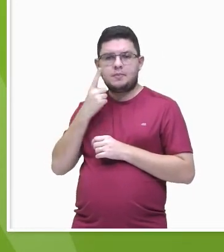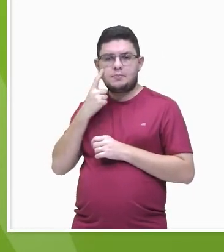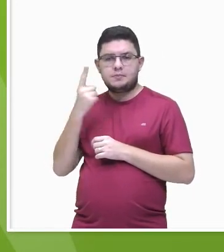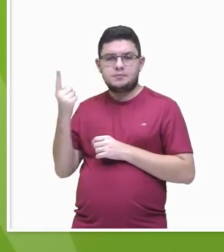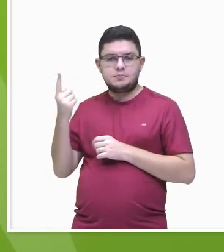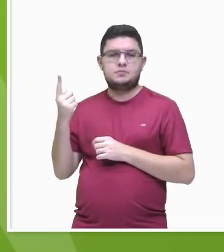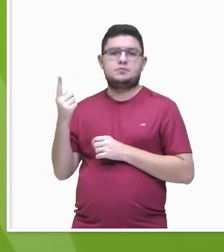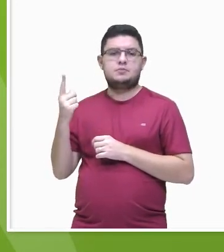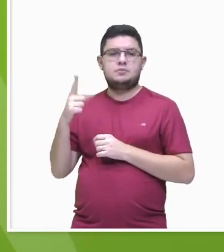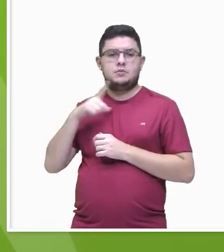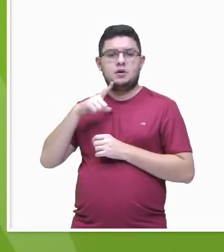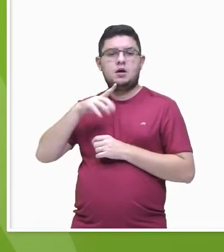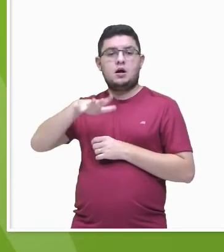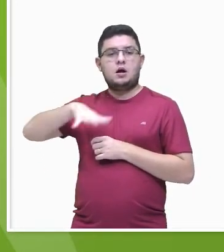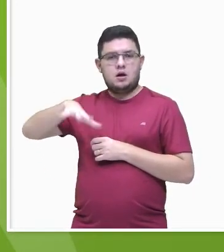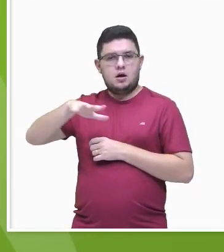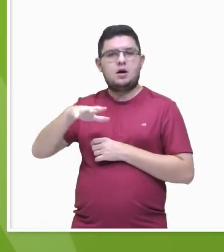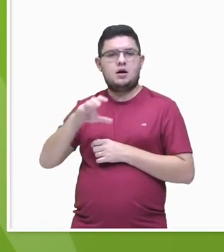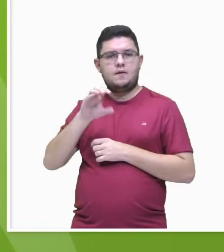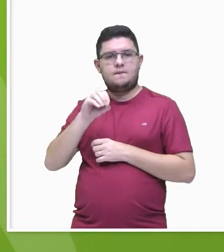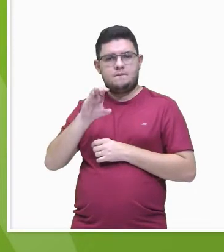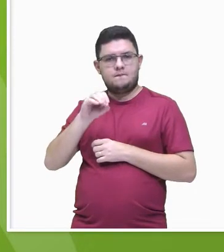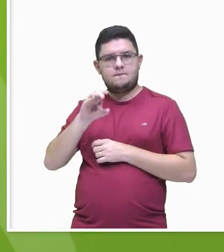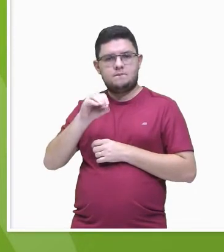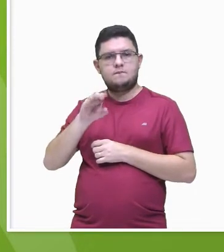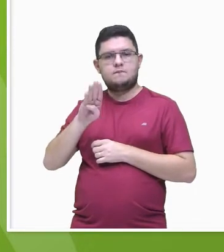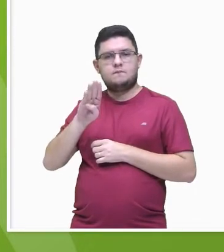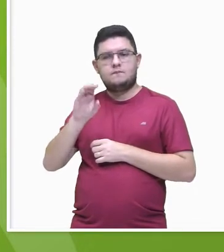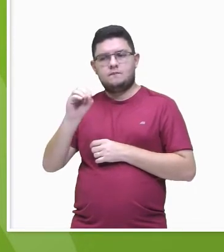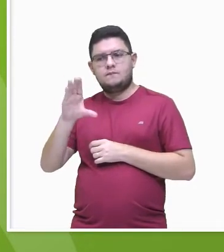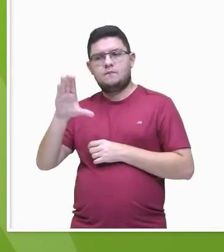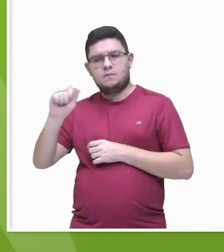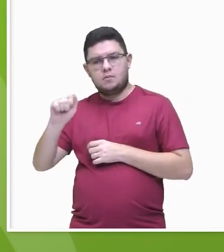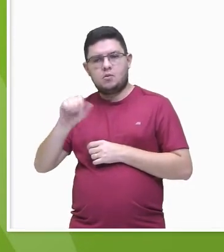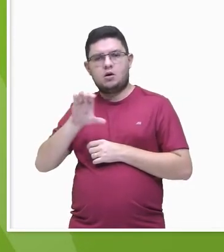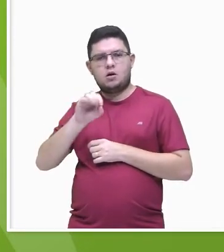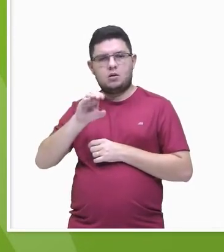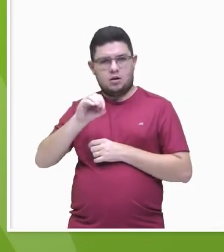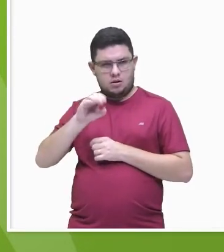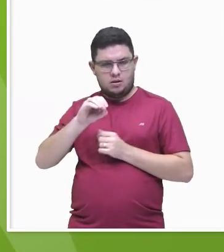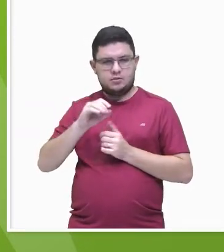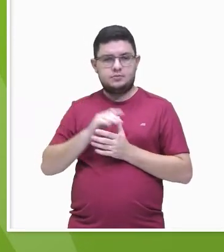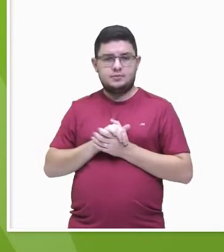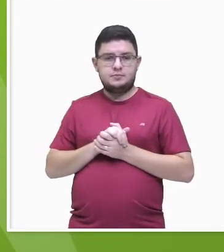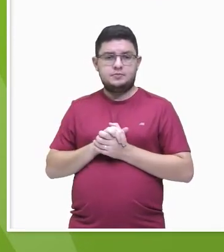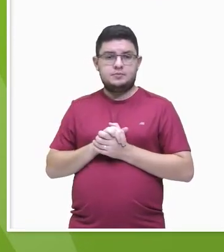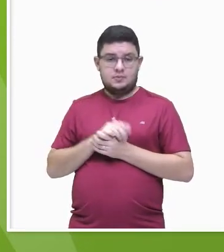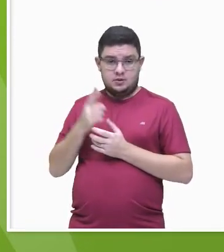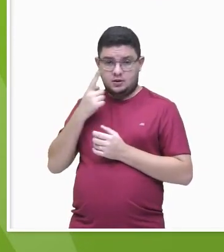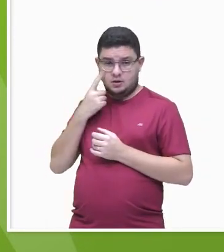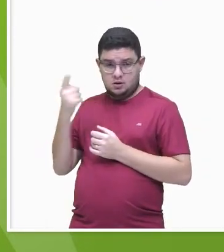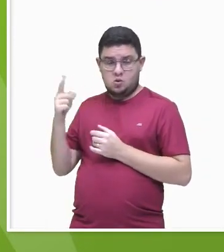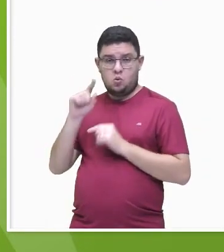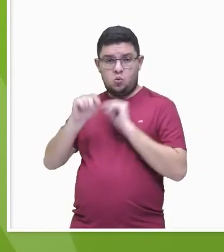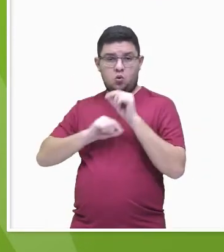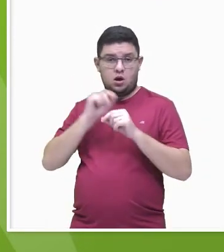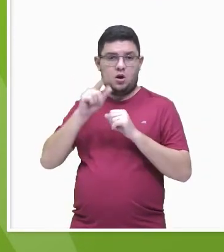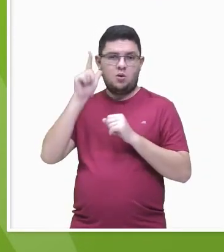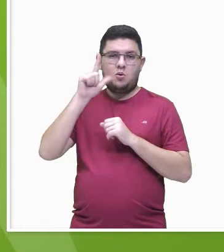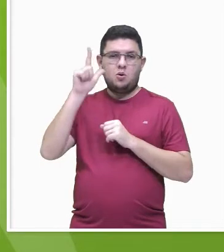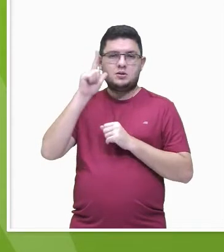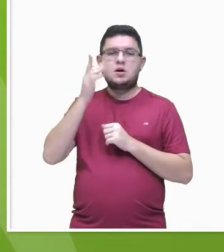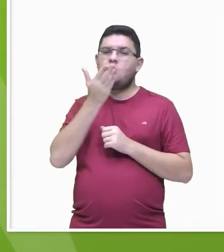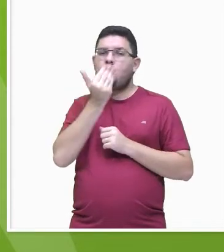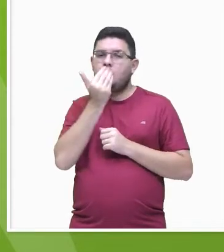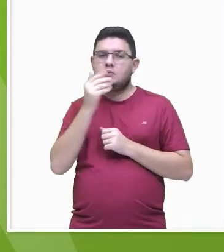nós temos então a boca, certo? Por onde ele vai obter o seu alimento. Na